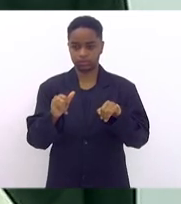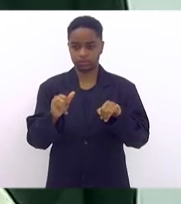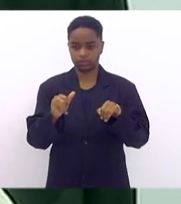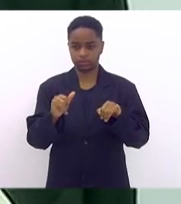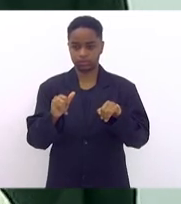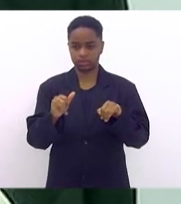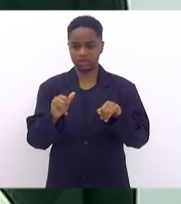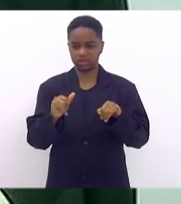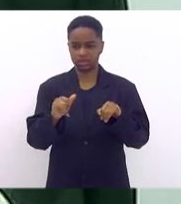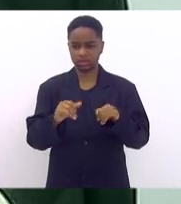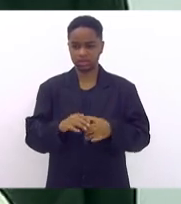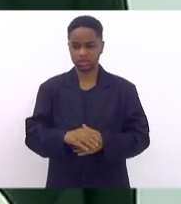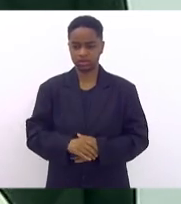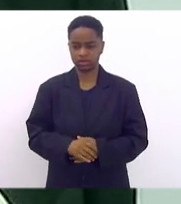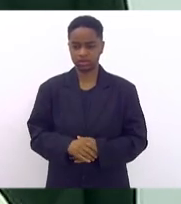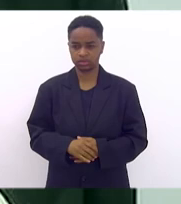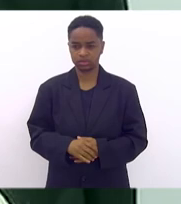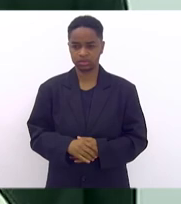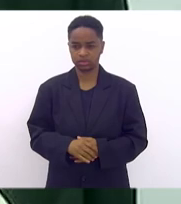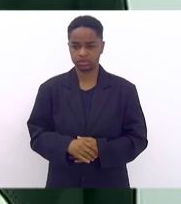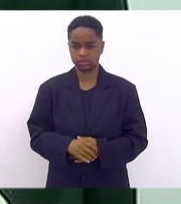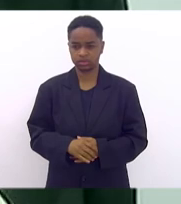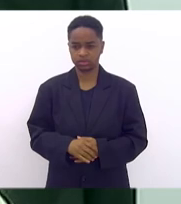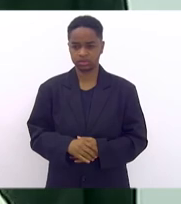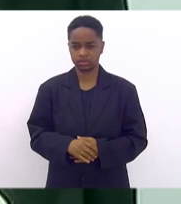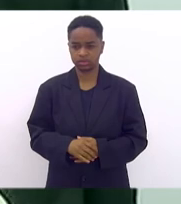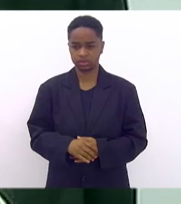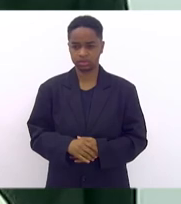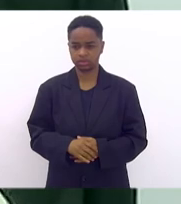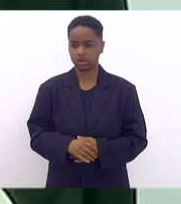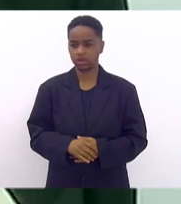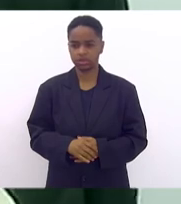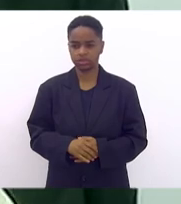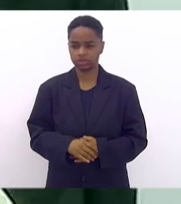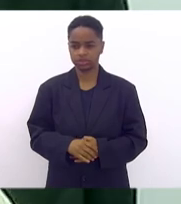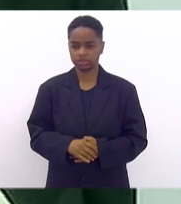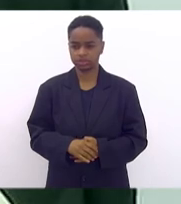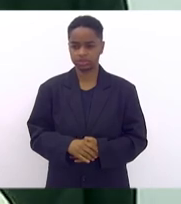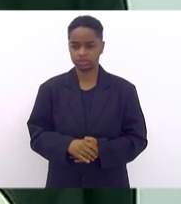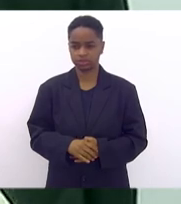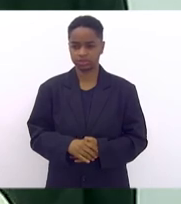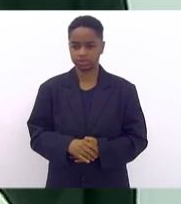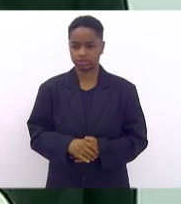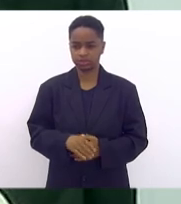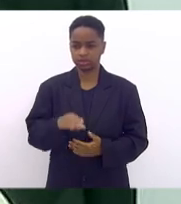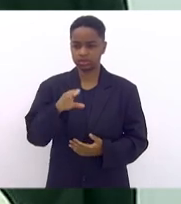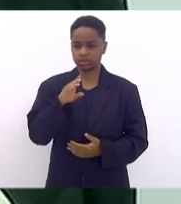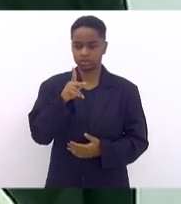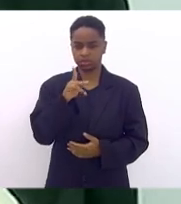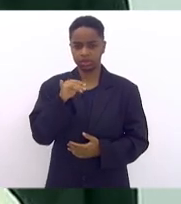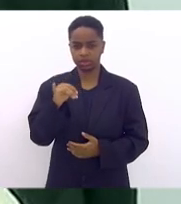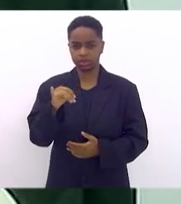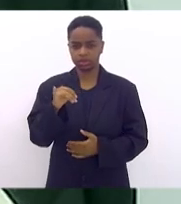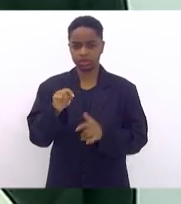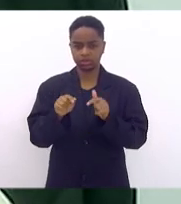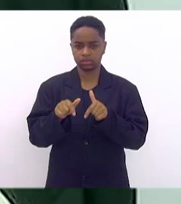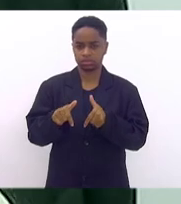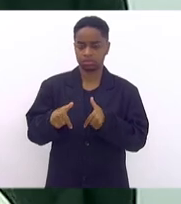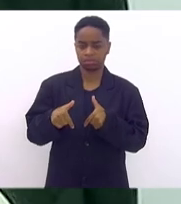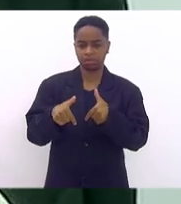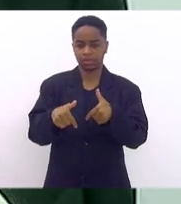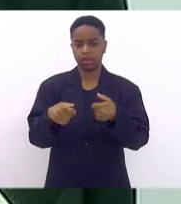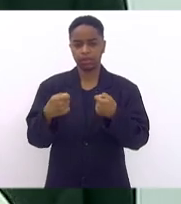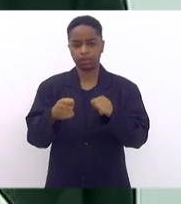né? E a oportunidade dessa CPI de botar o dedo nessa ferida e